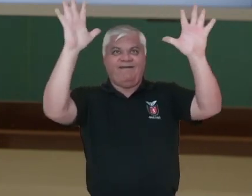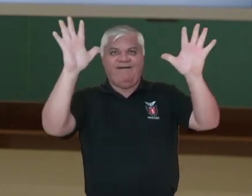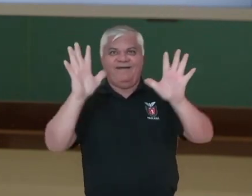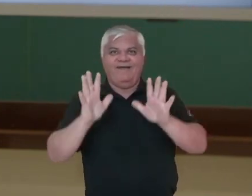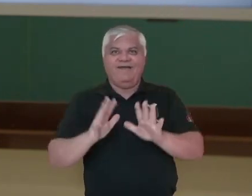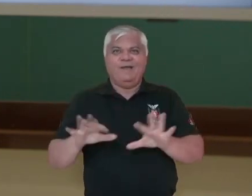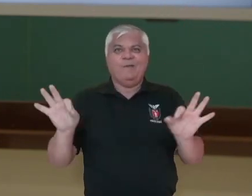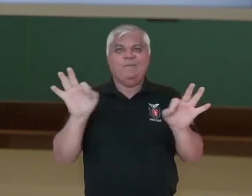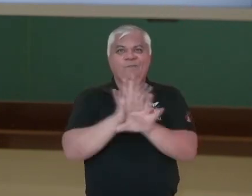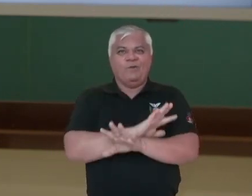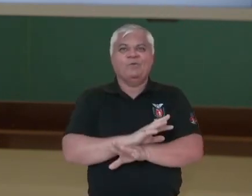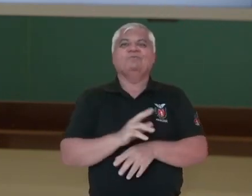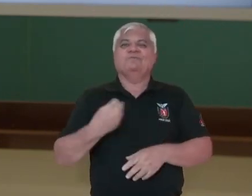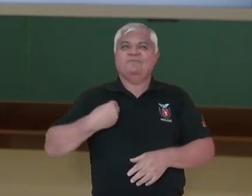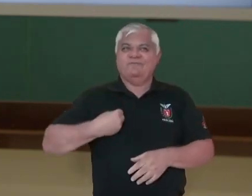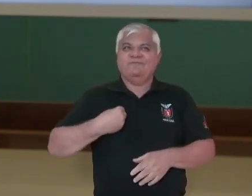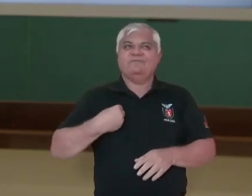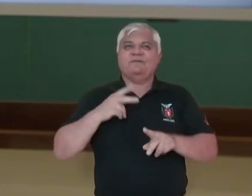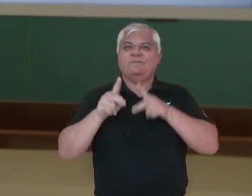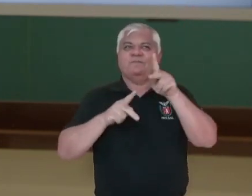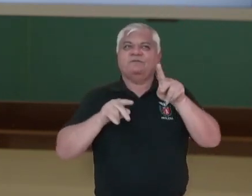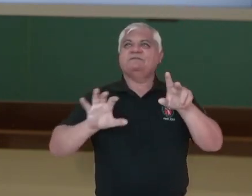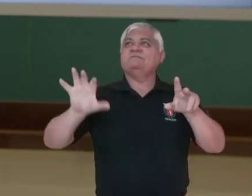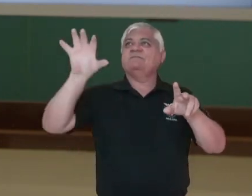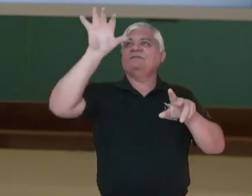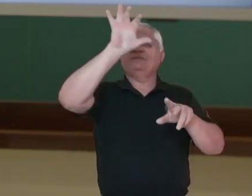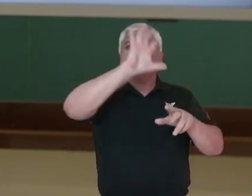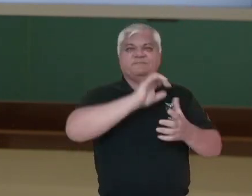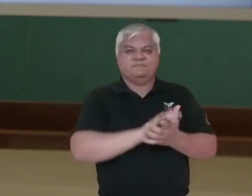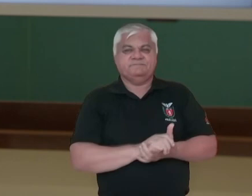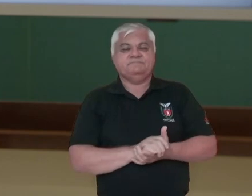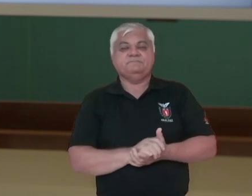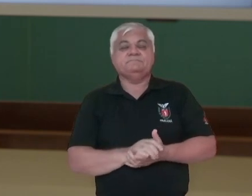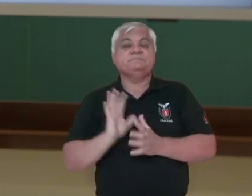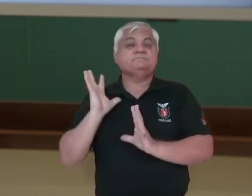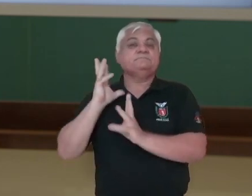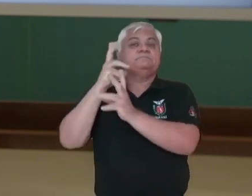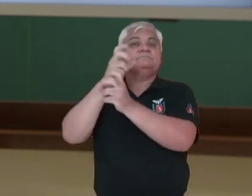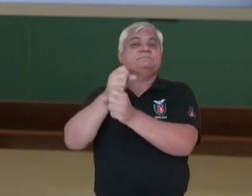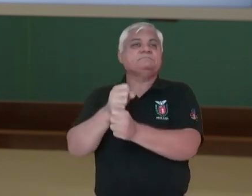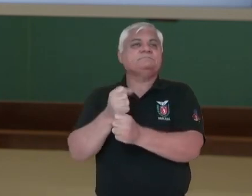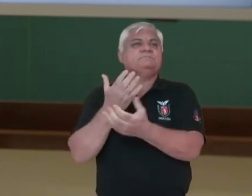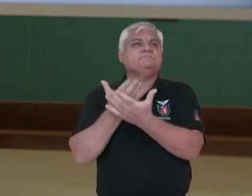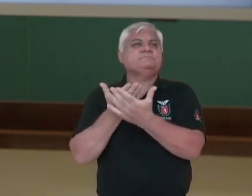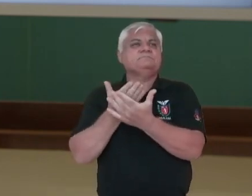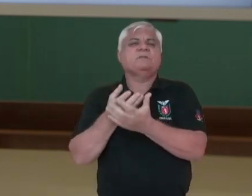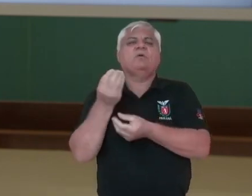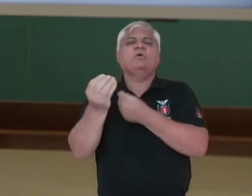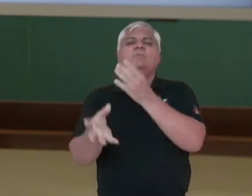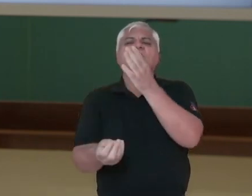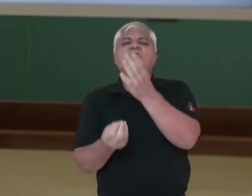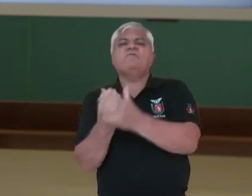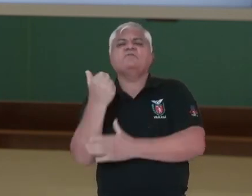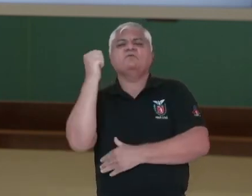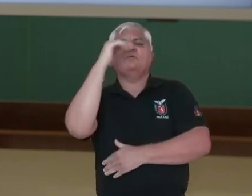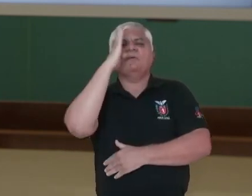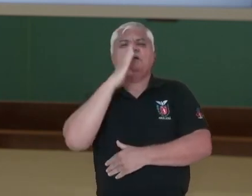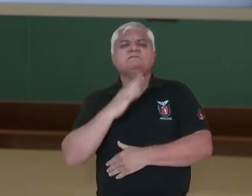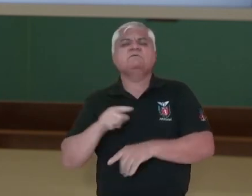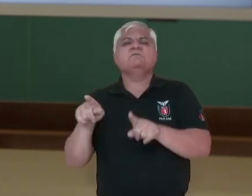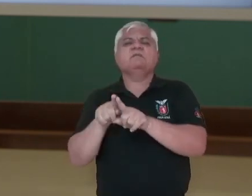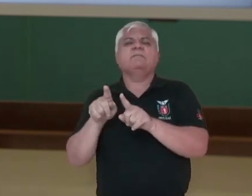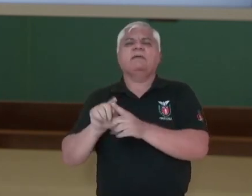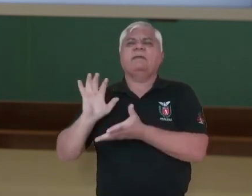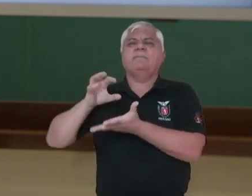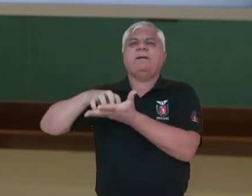do território brasileiro. E aí, retomando um pouquinho ali do que a gente estudou, né, sobre a formação e a